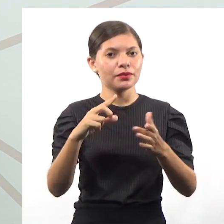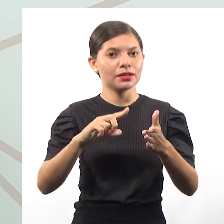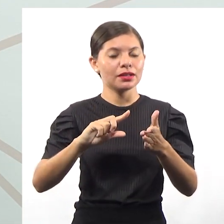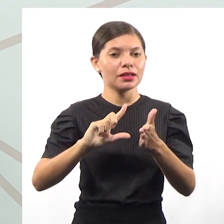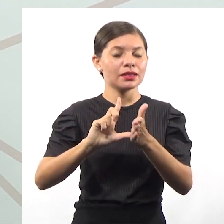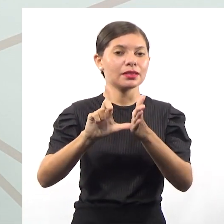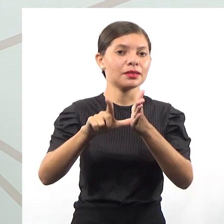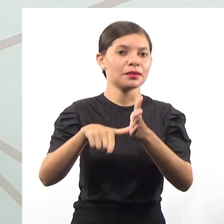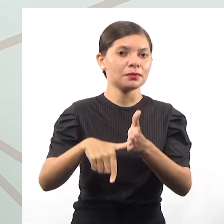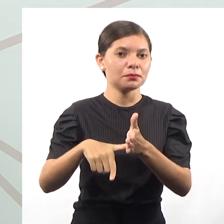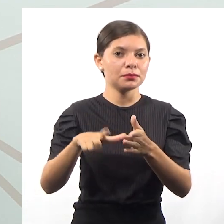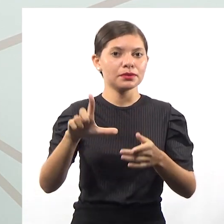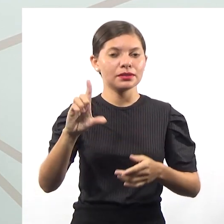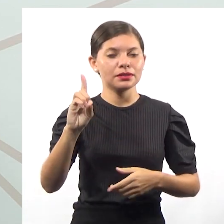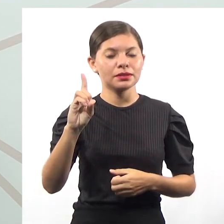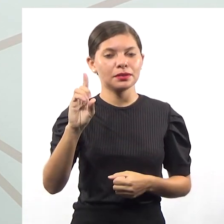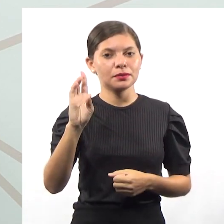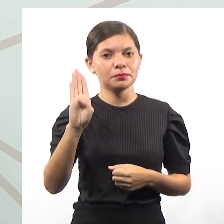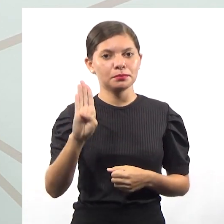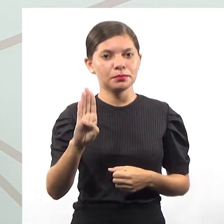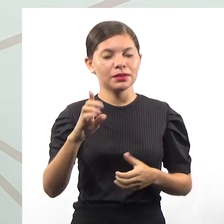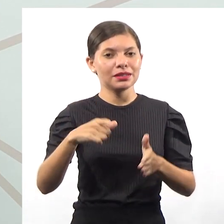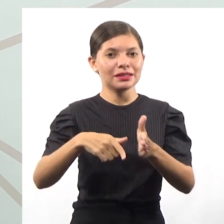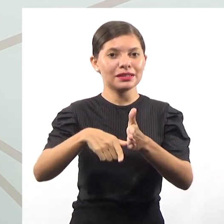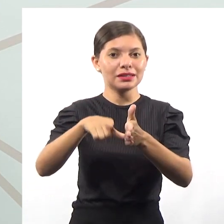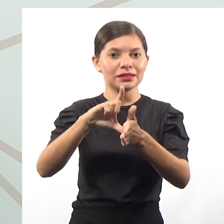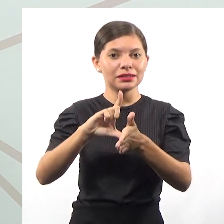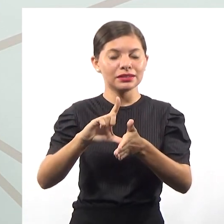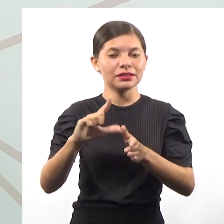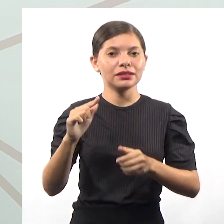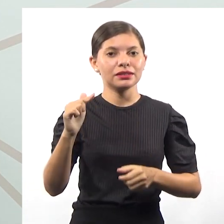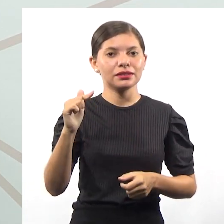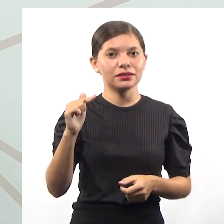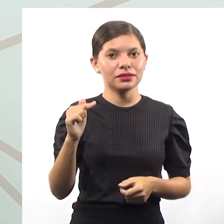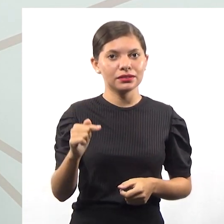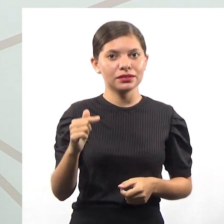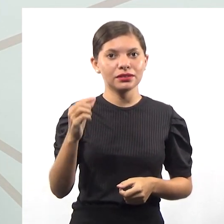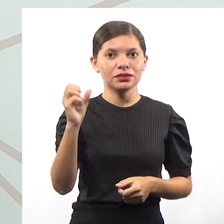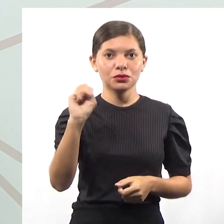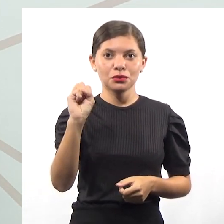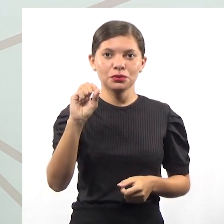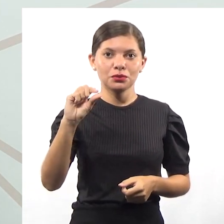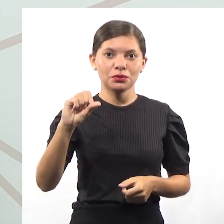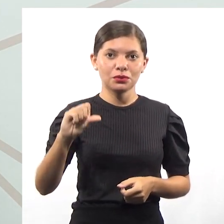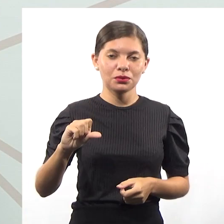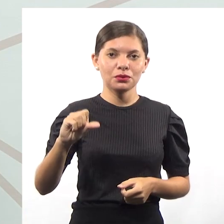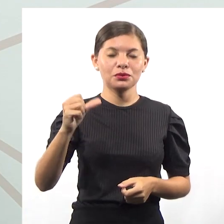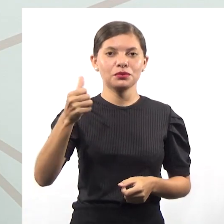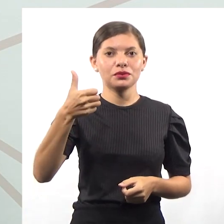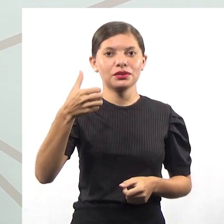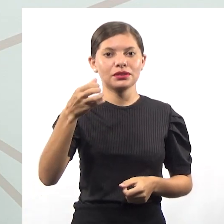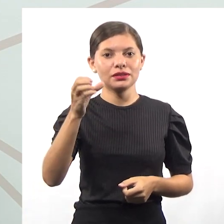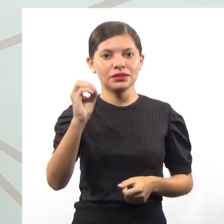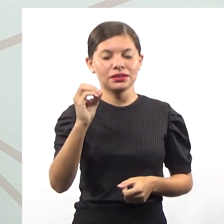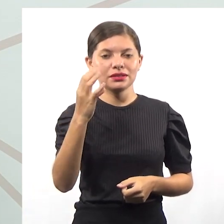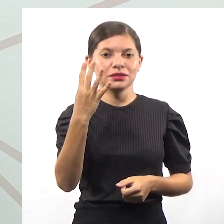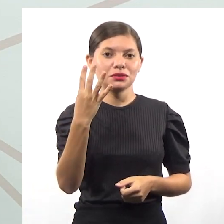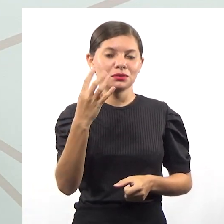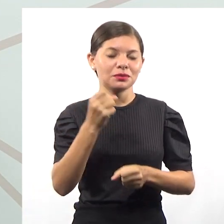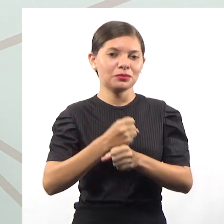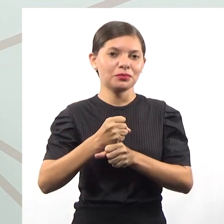Na LDB, o ensino fundamental era aí dos 7 a 7, 8, 9, 10, 11, é isso, 4